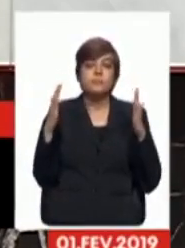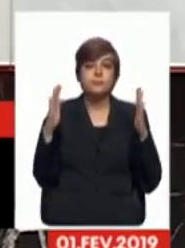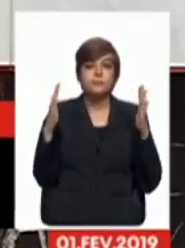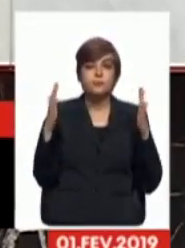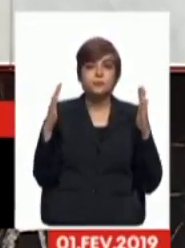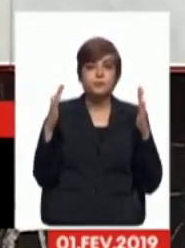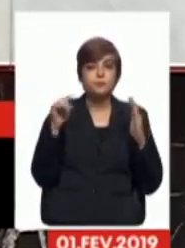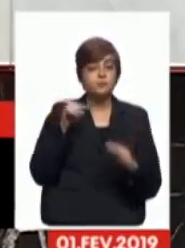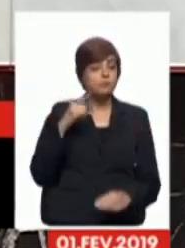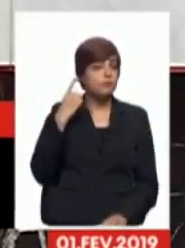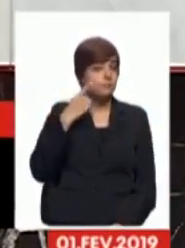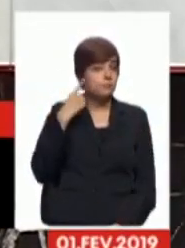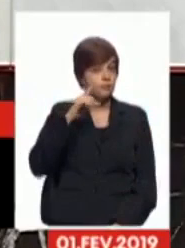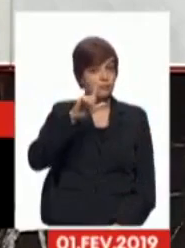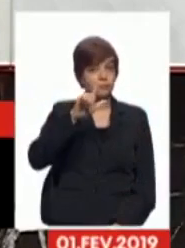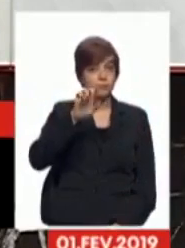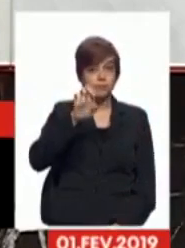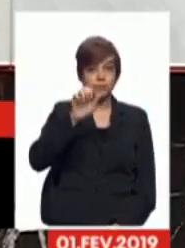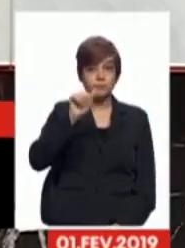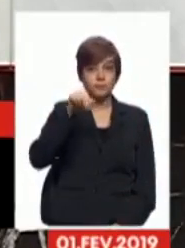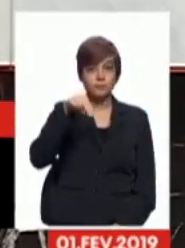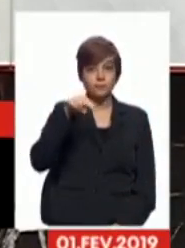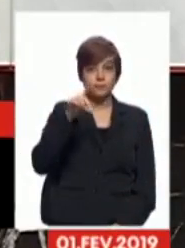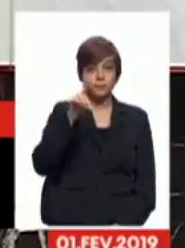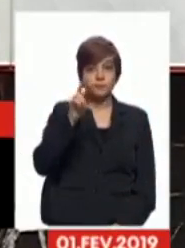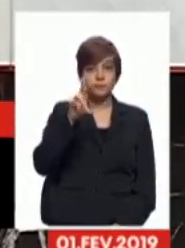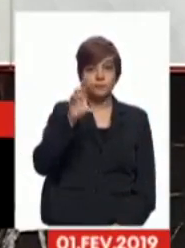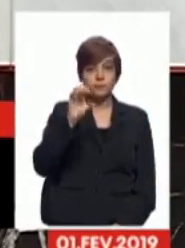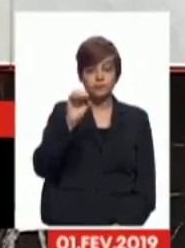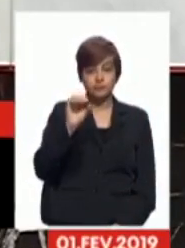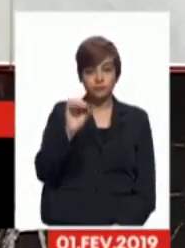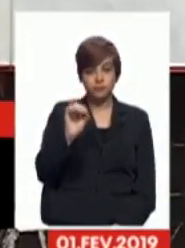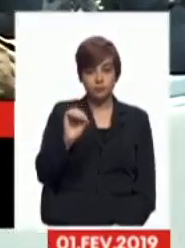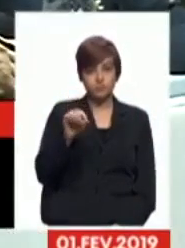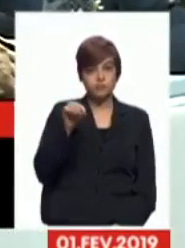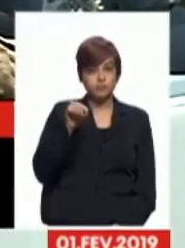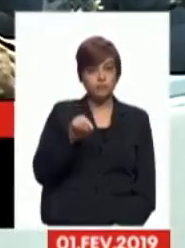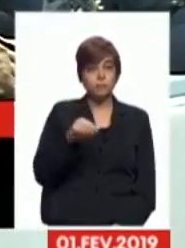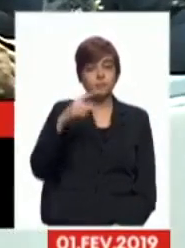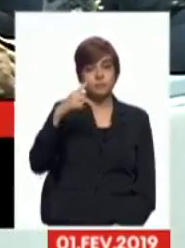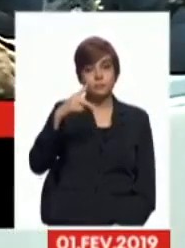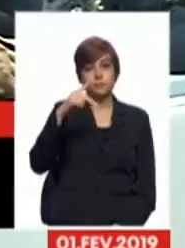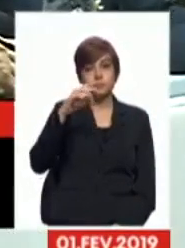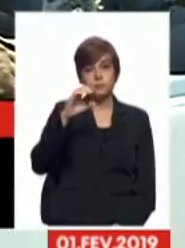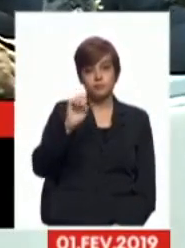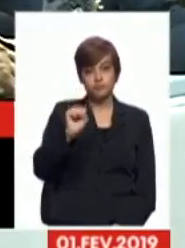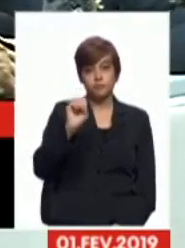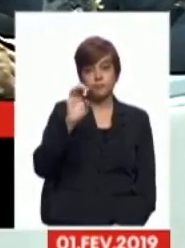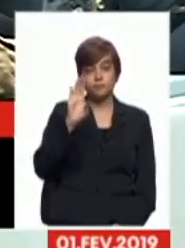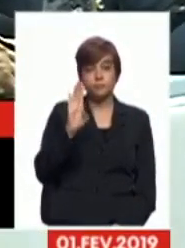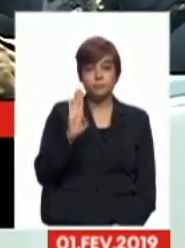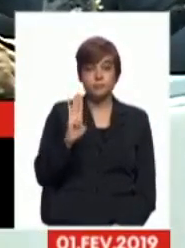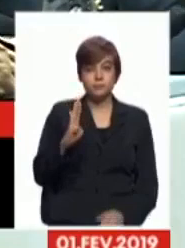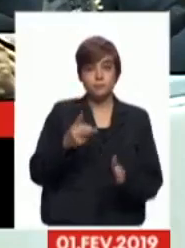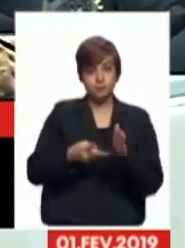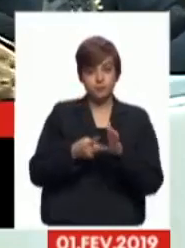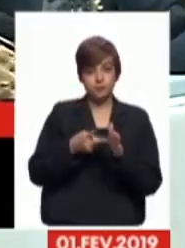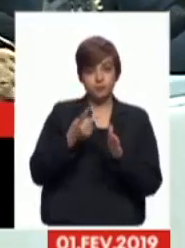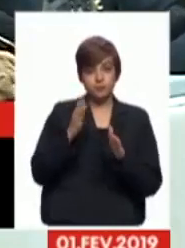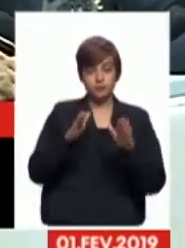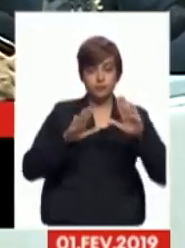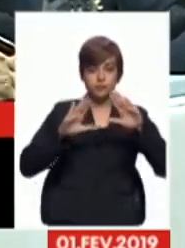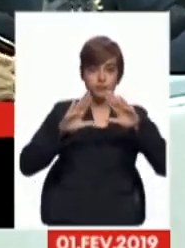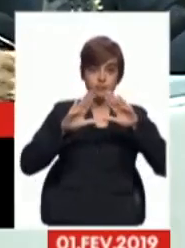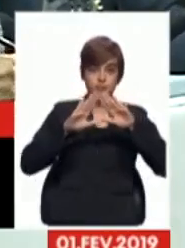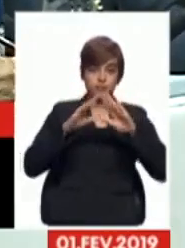Este é o deputado Leandro Genaro, que acaba de prestar juramento, ele que é do PSD, assume o segundo mandato.